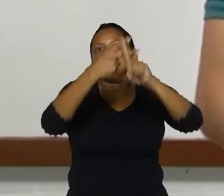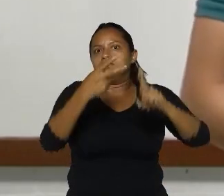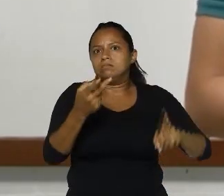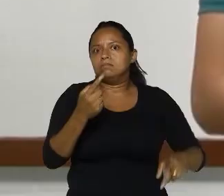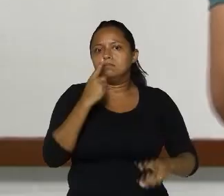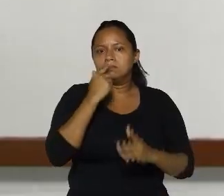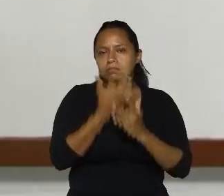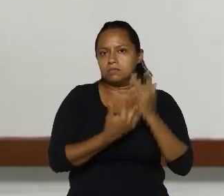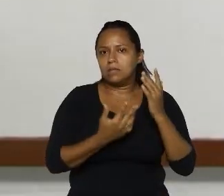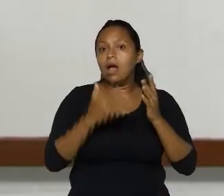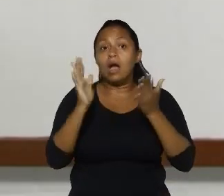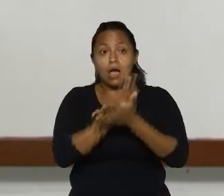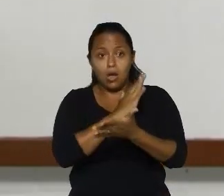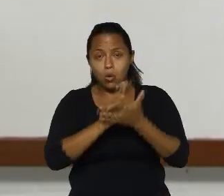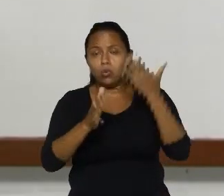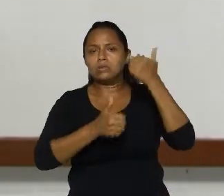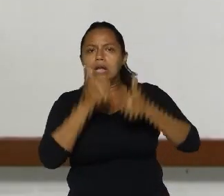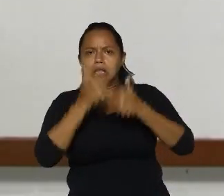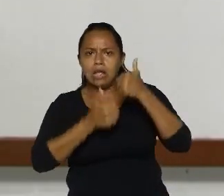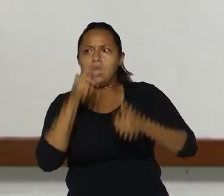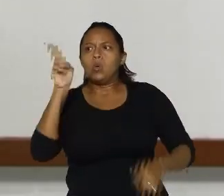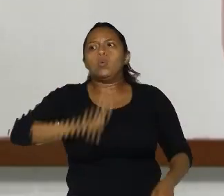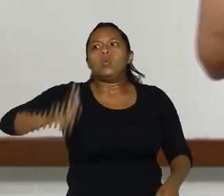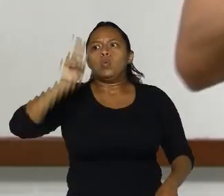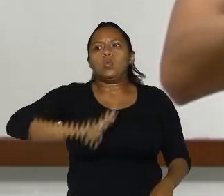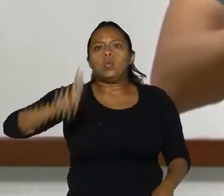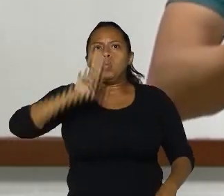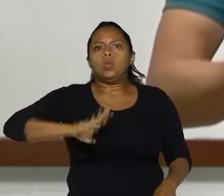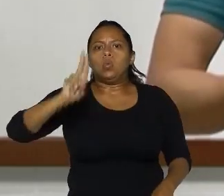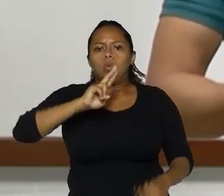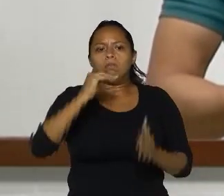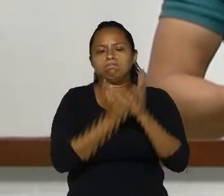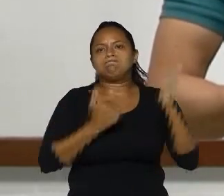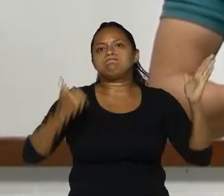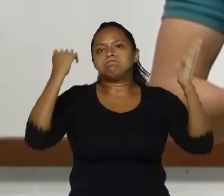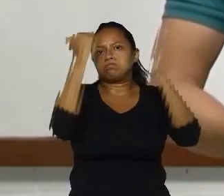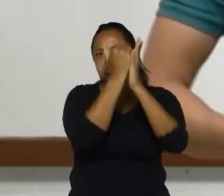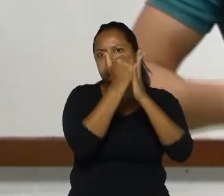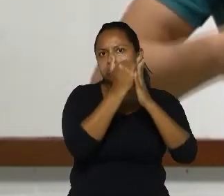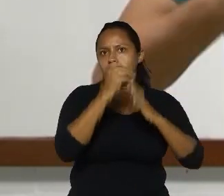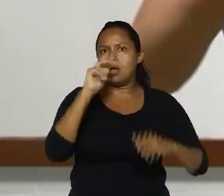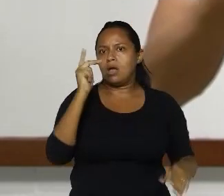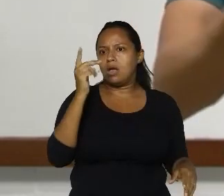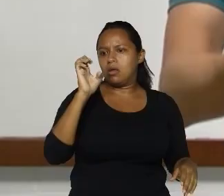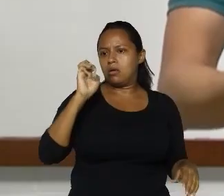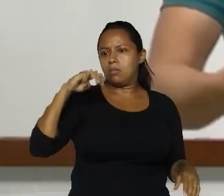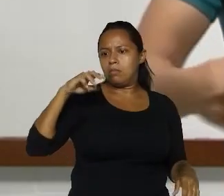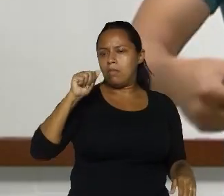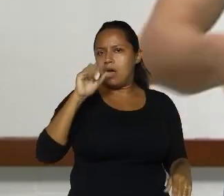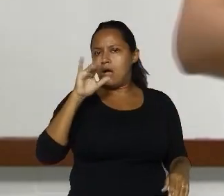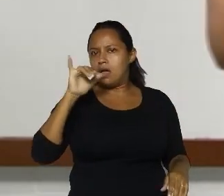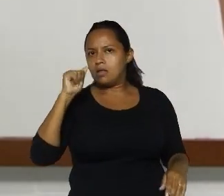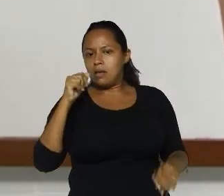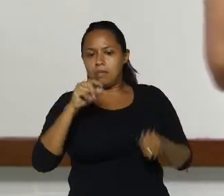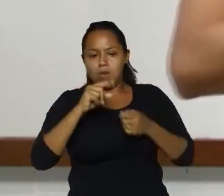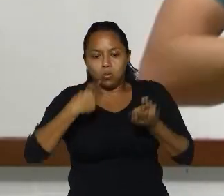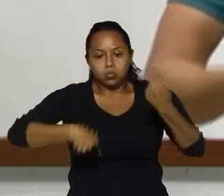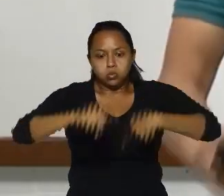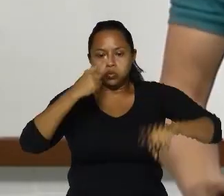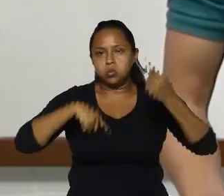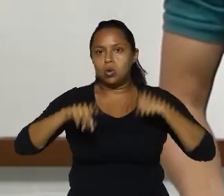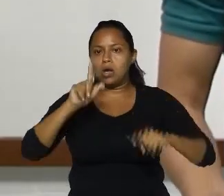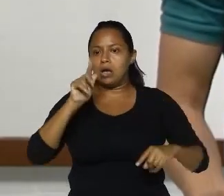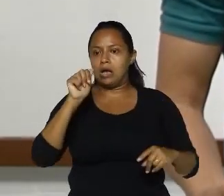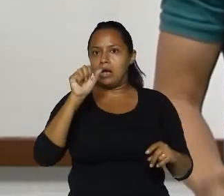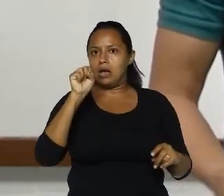né, utilizam-se desse hormônio para aumentar a quantidade de hemácias e assim ter uma melhor circulação de